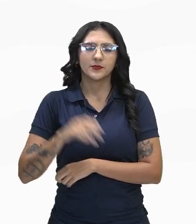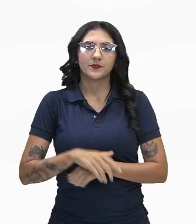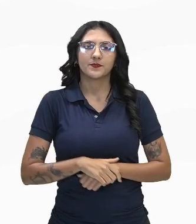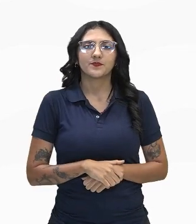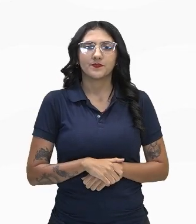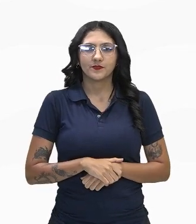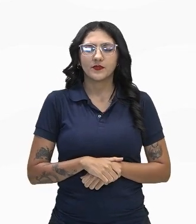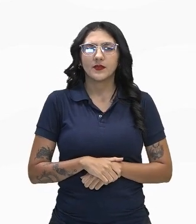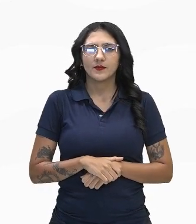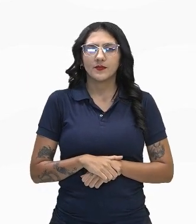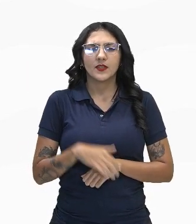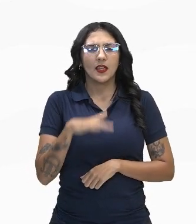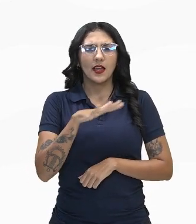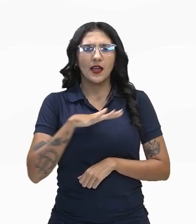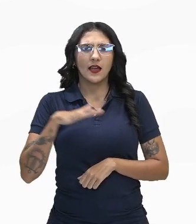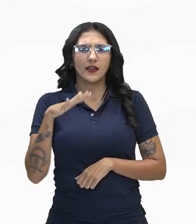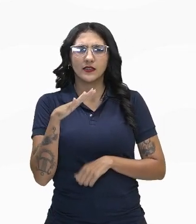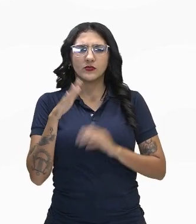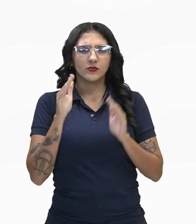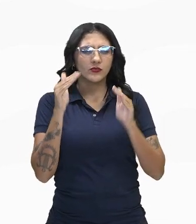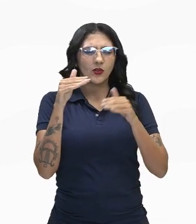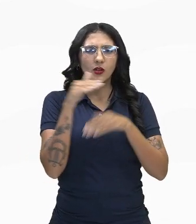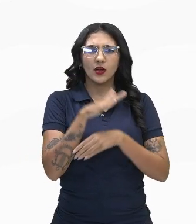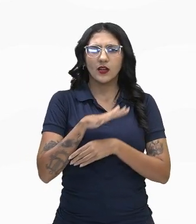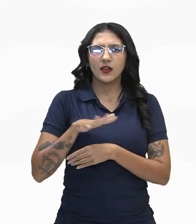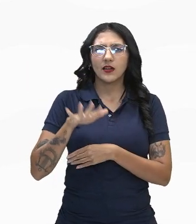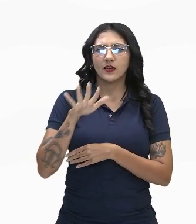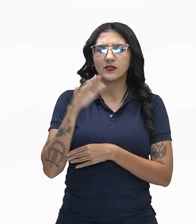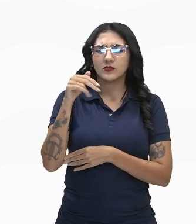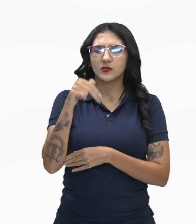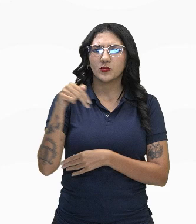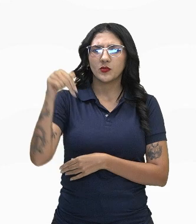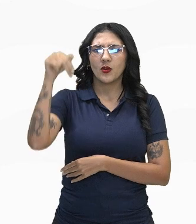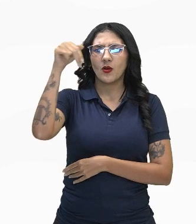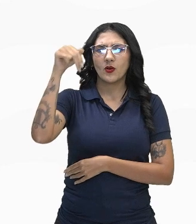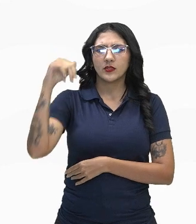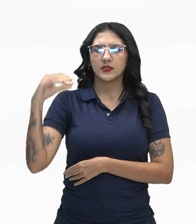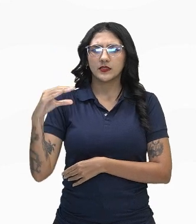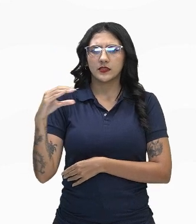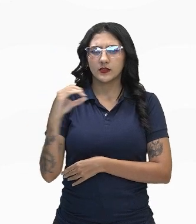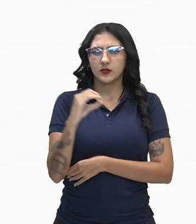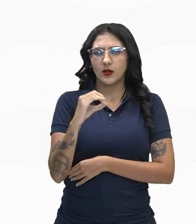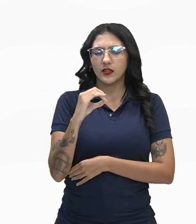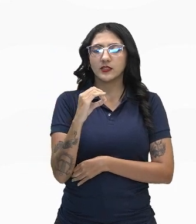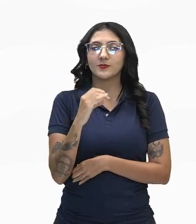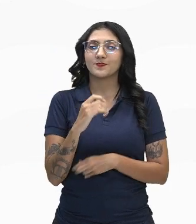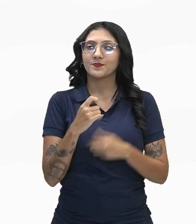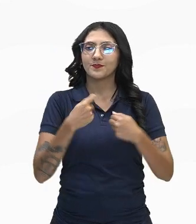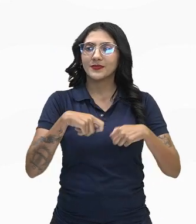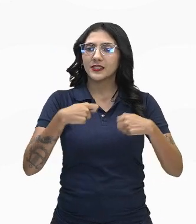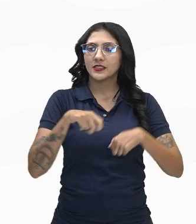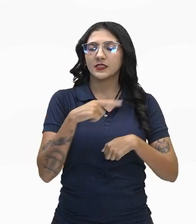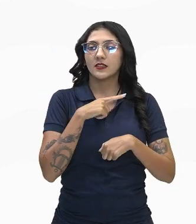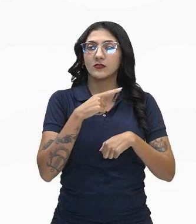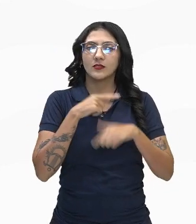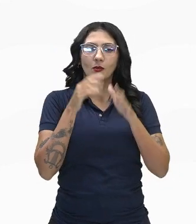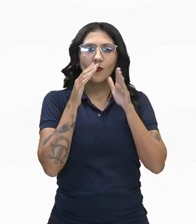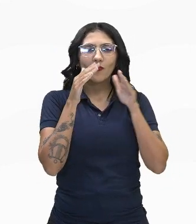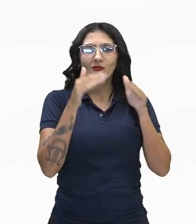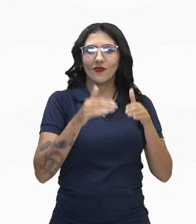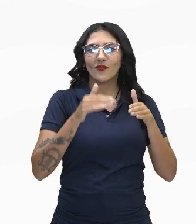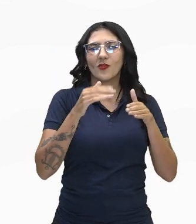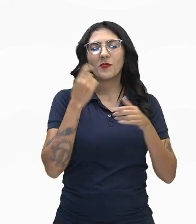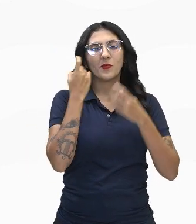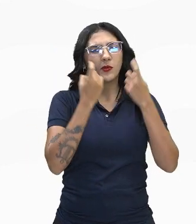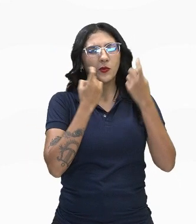parte central do Brasil, pegando a parte da região Norte, Centro-Oeste, tinha que ter ali uma preocupação maior